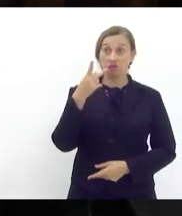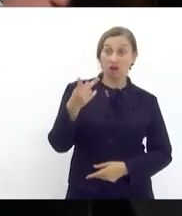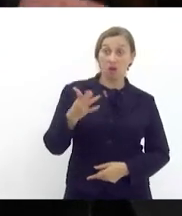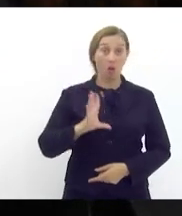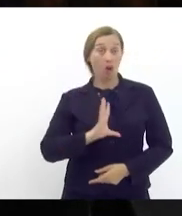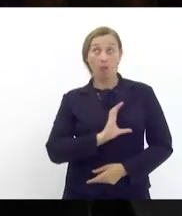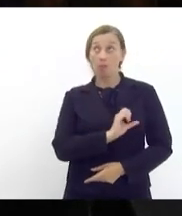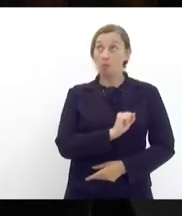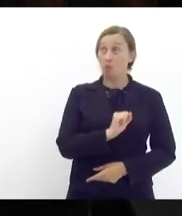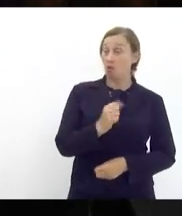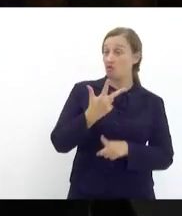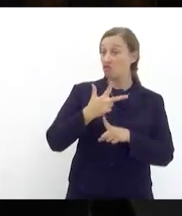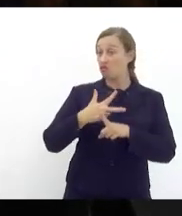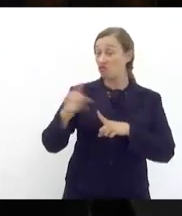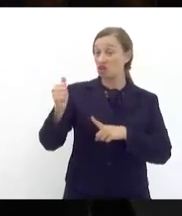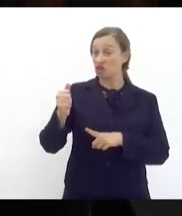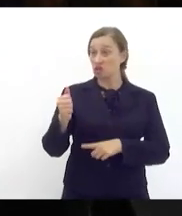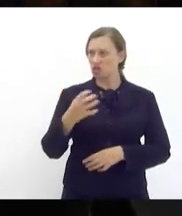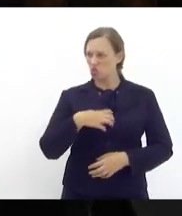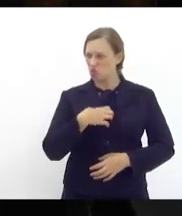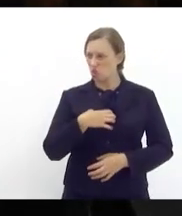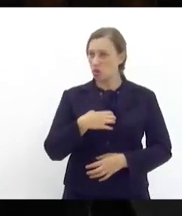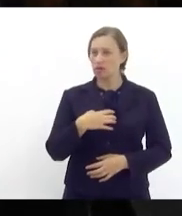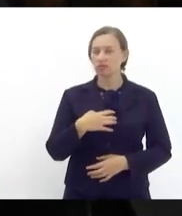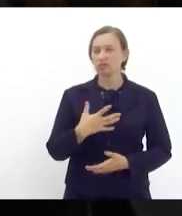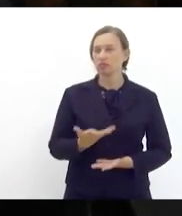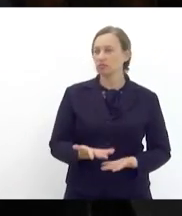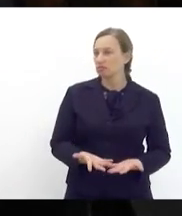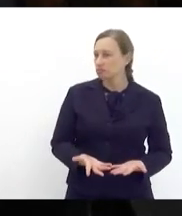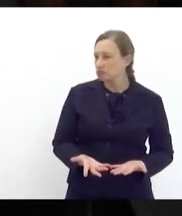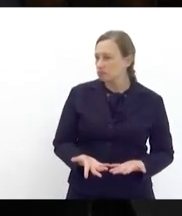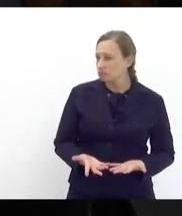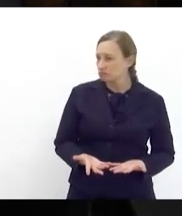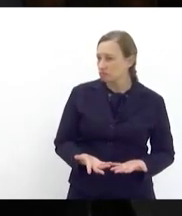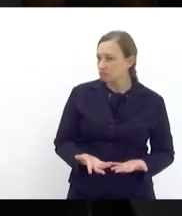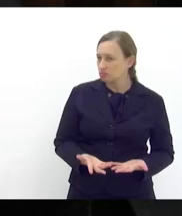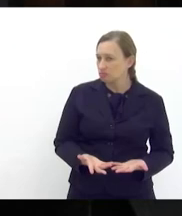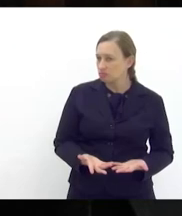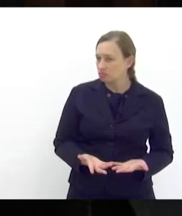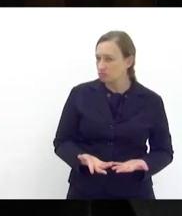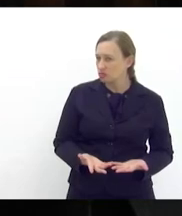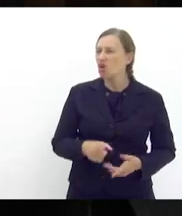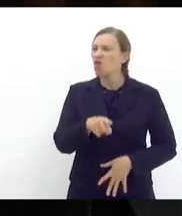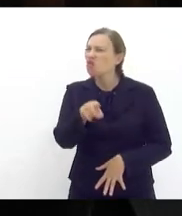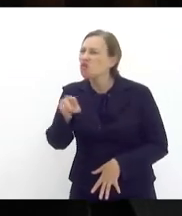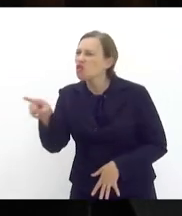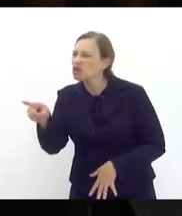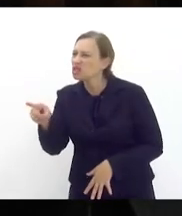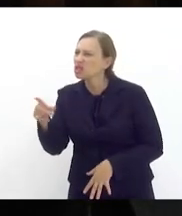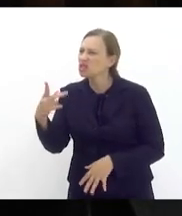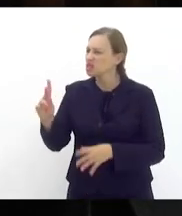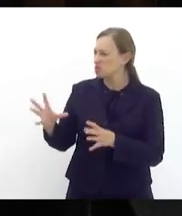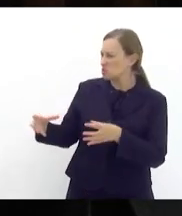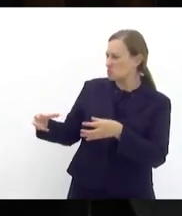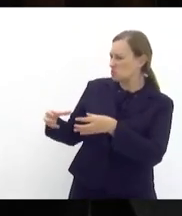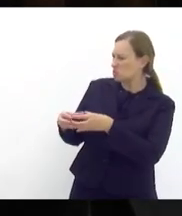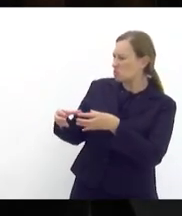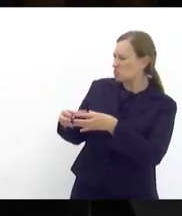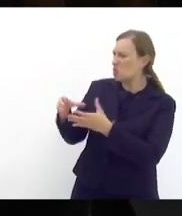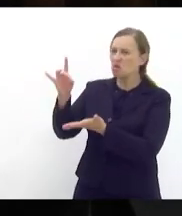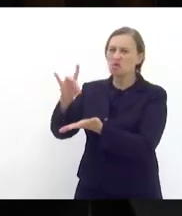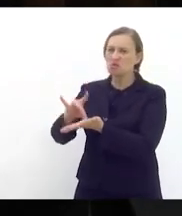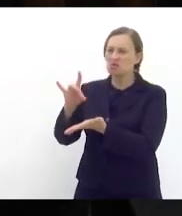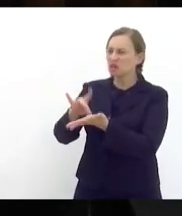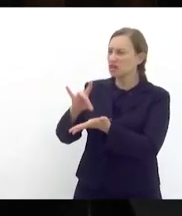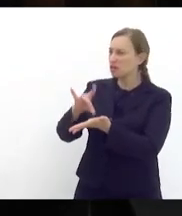amor venceu o ódio. O amor venceu o ódio. você e sua trupe são verdadeiros